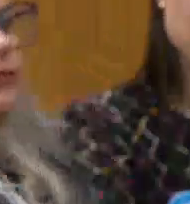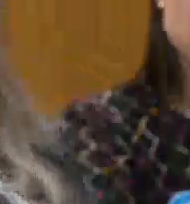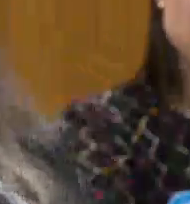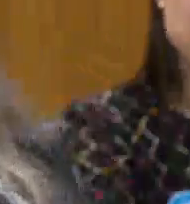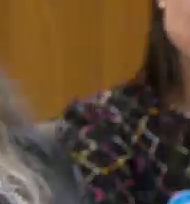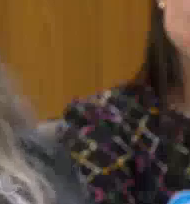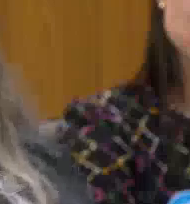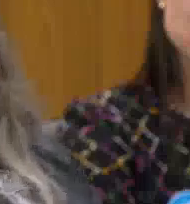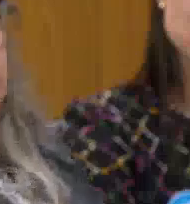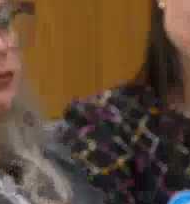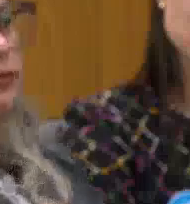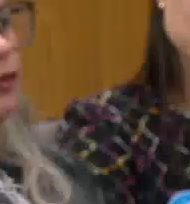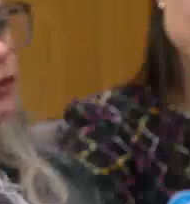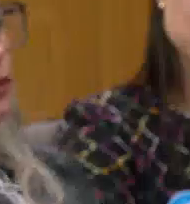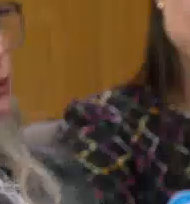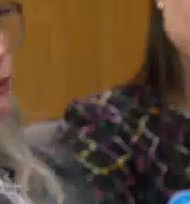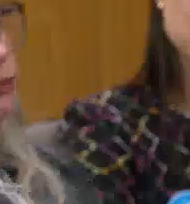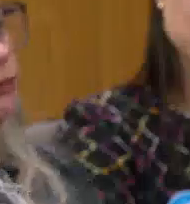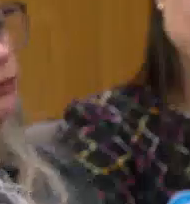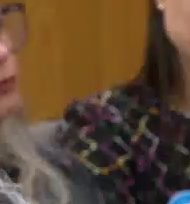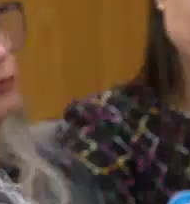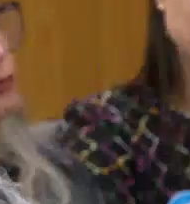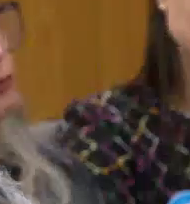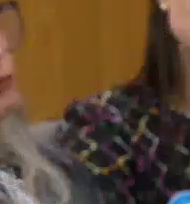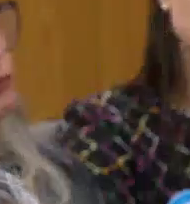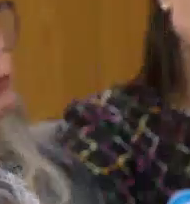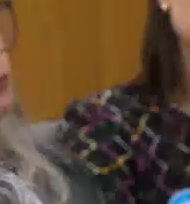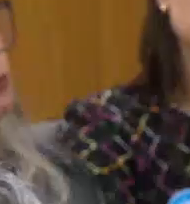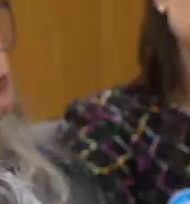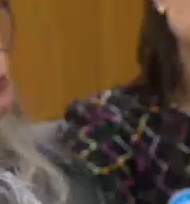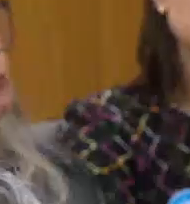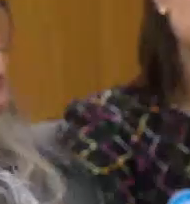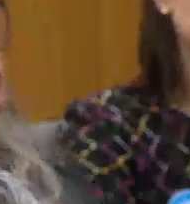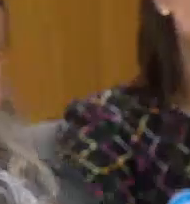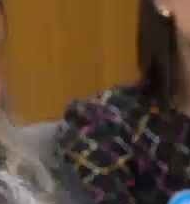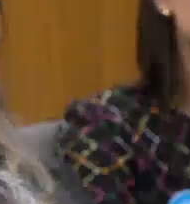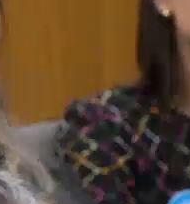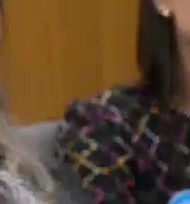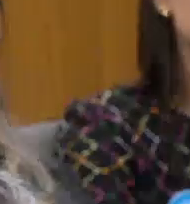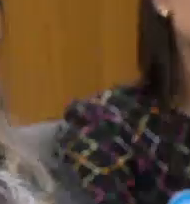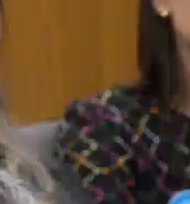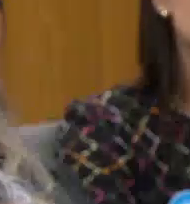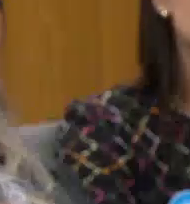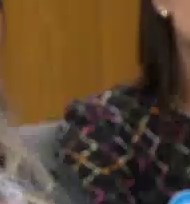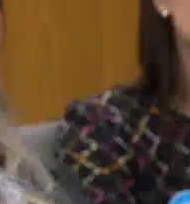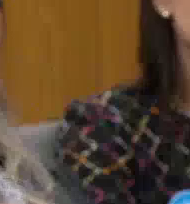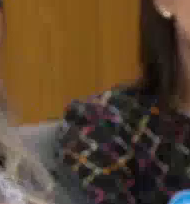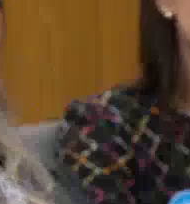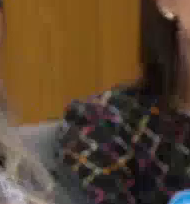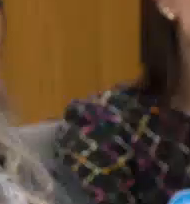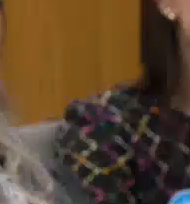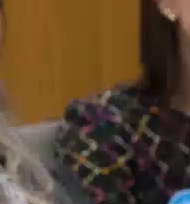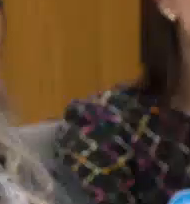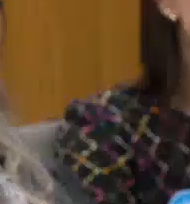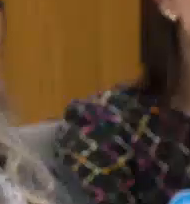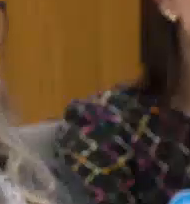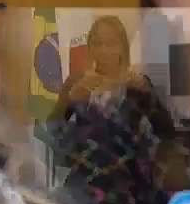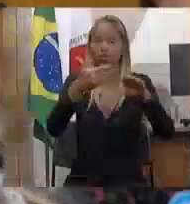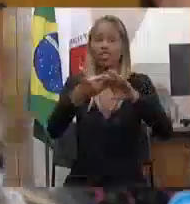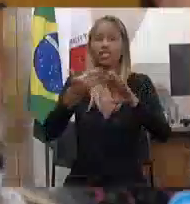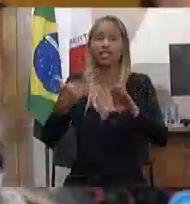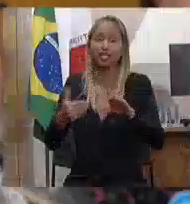Três Marias contrata um Três Marias leva lá pra Salinas E aí esse trabalhador distancia da da da da do